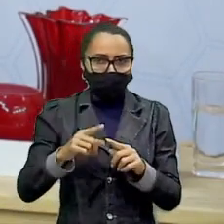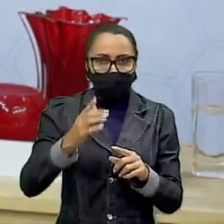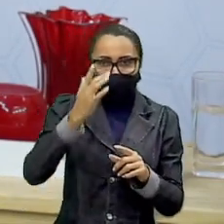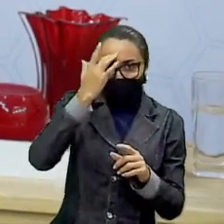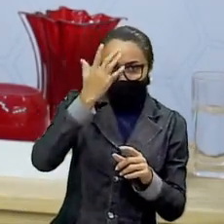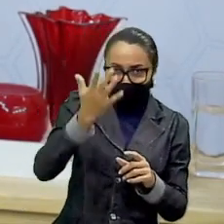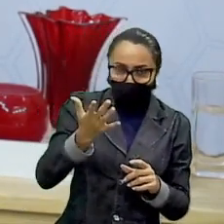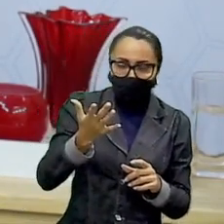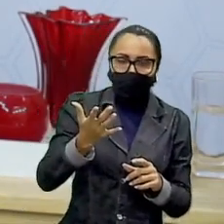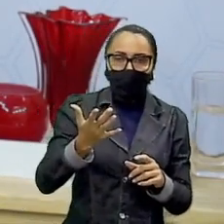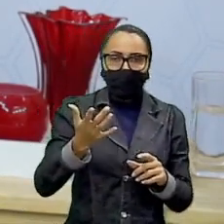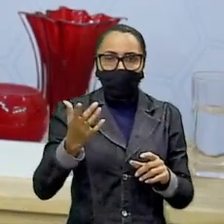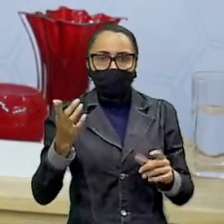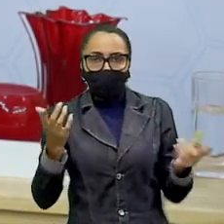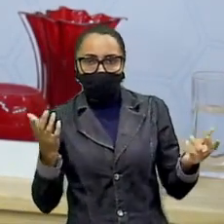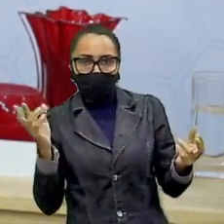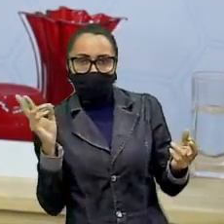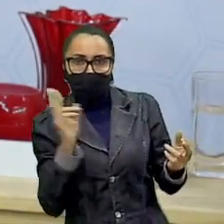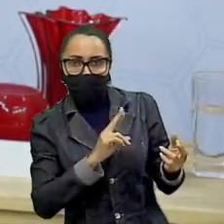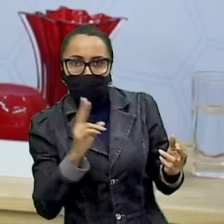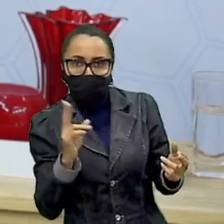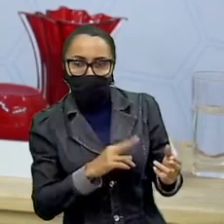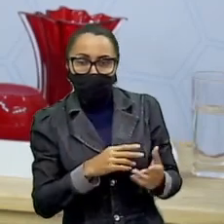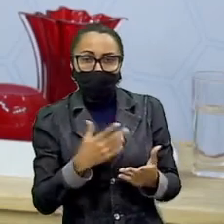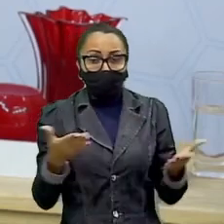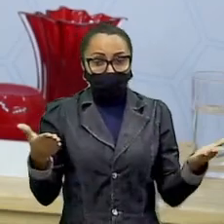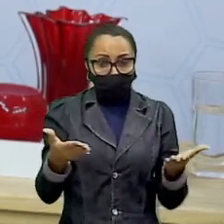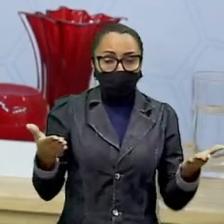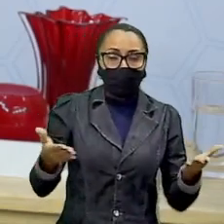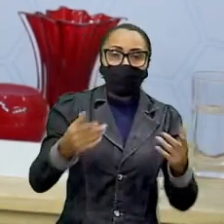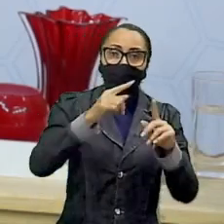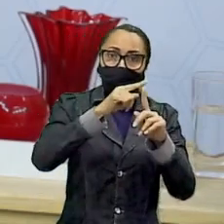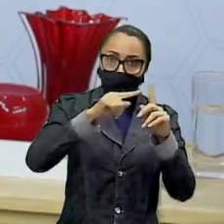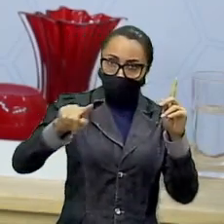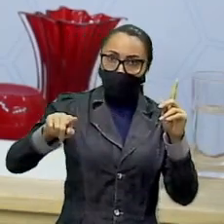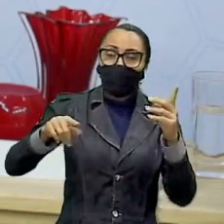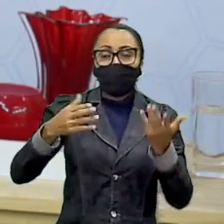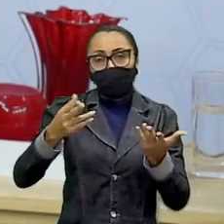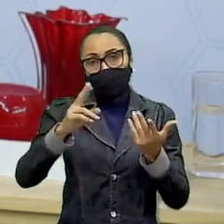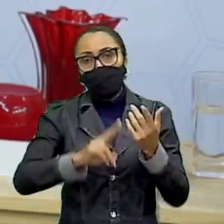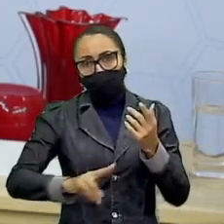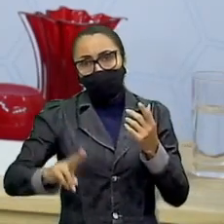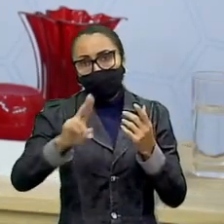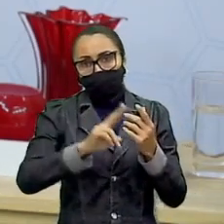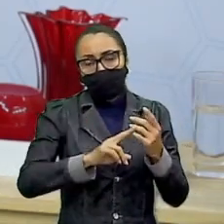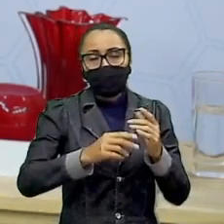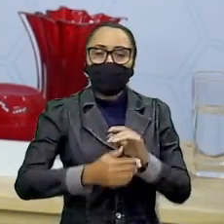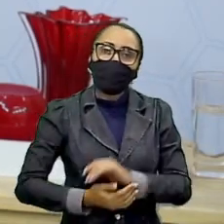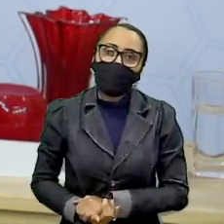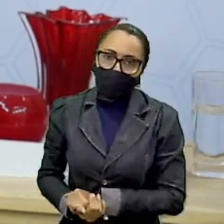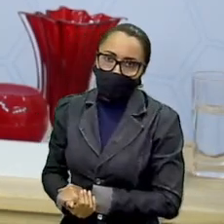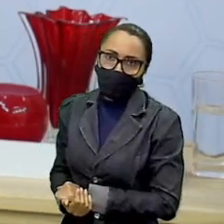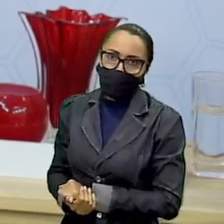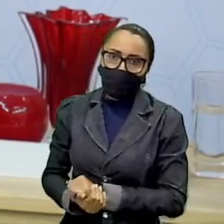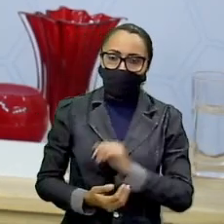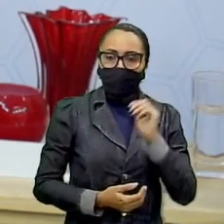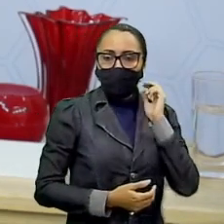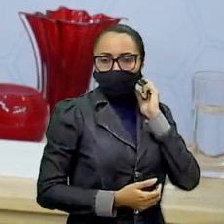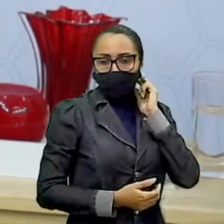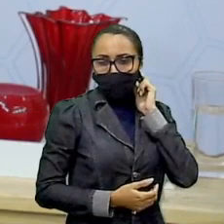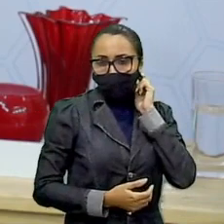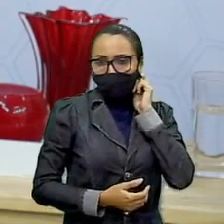mais rápida, e aí hoje é proibido, né, essa forma de utilização para os